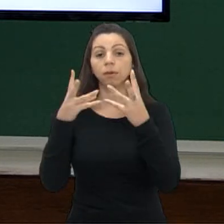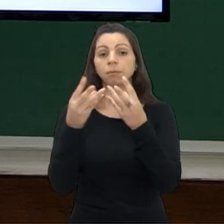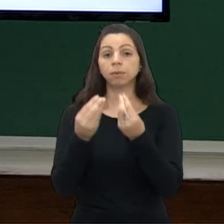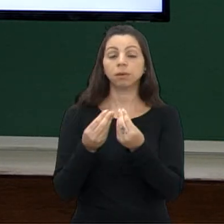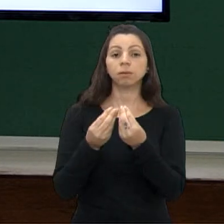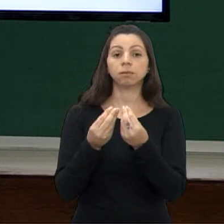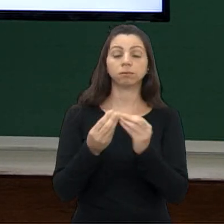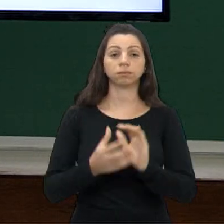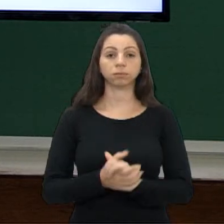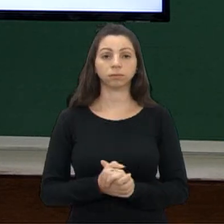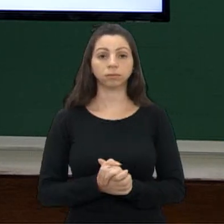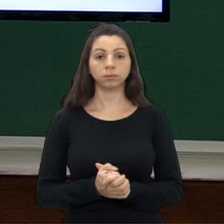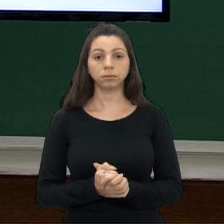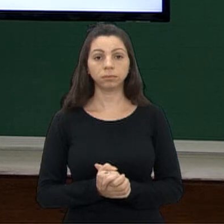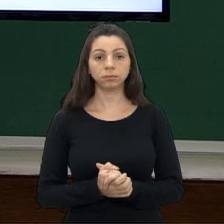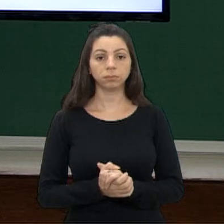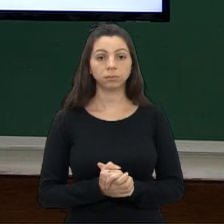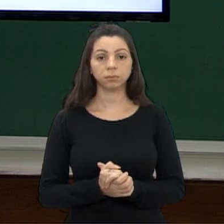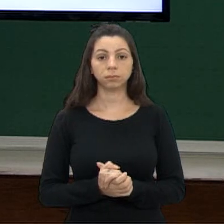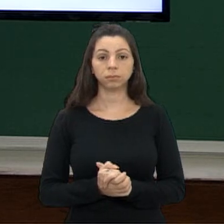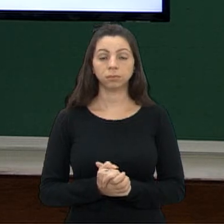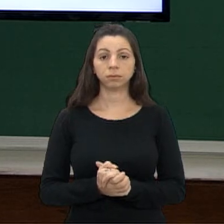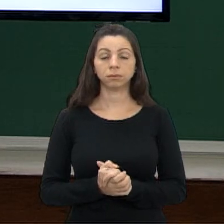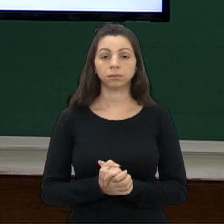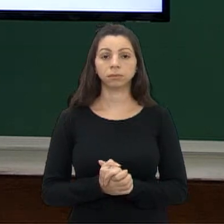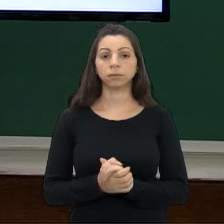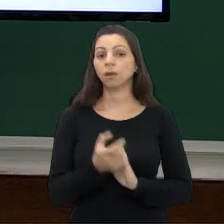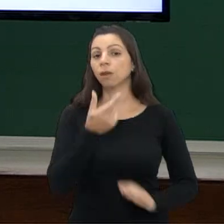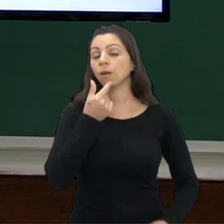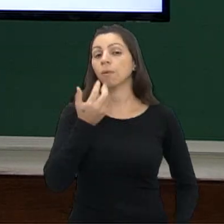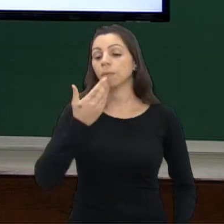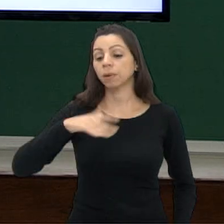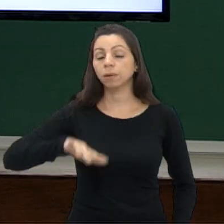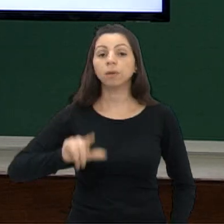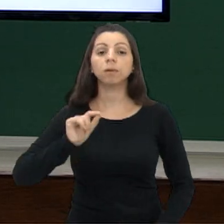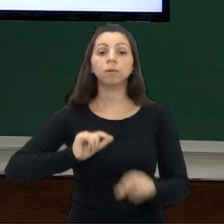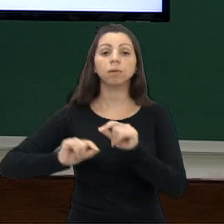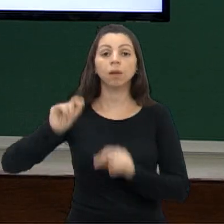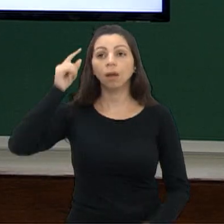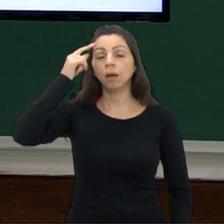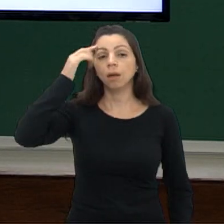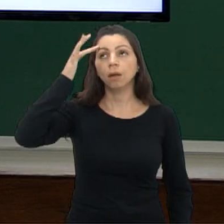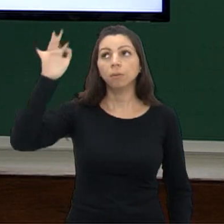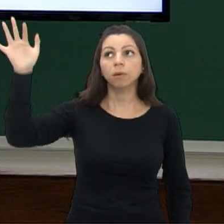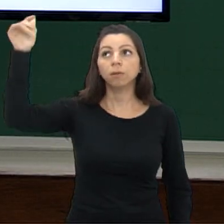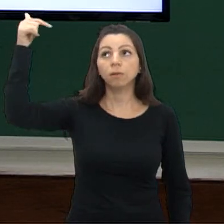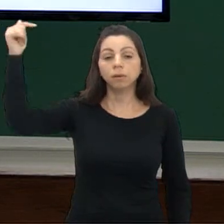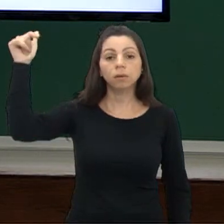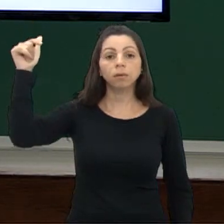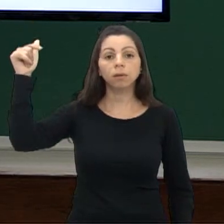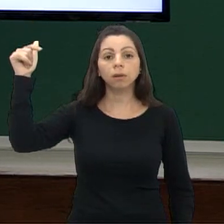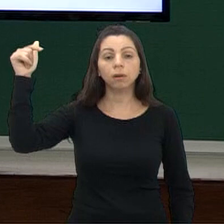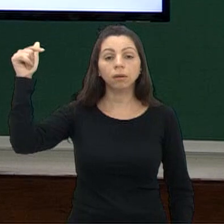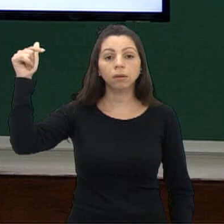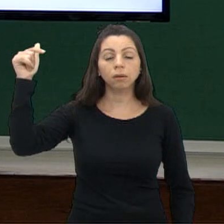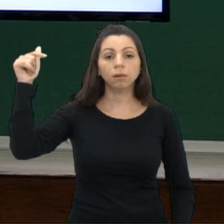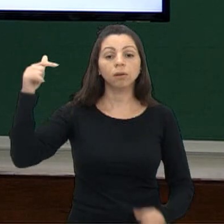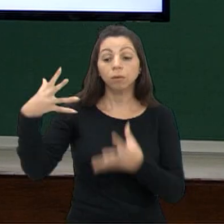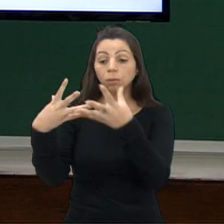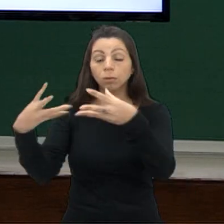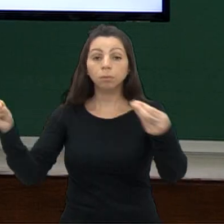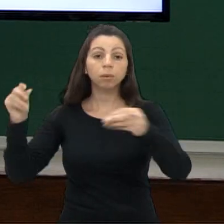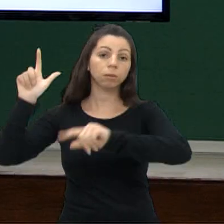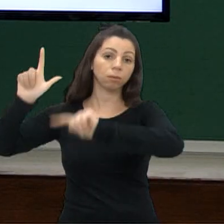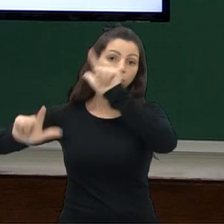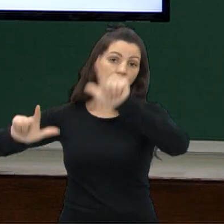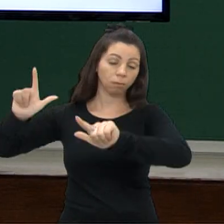ou melhor, a dificuldade que o menino sem imaginação está encontrando. A programação da TV parou de funcionar. E esse é o assunto